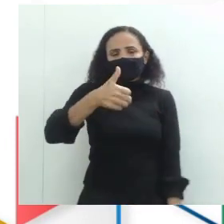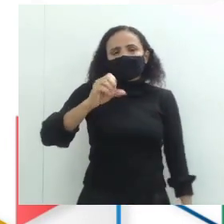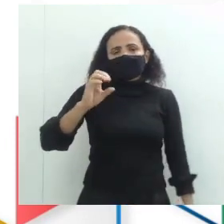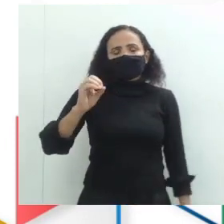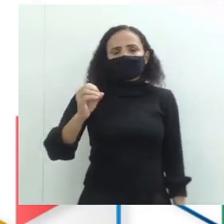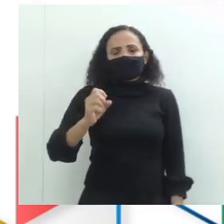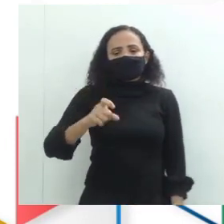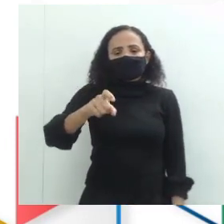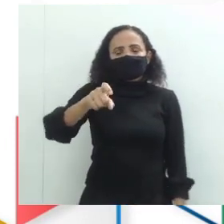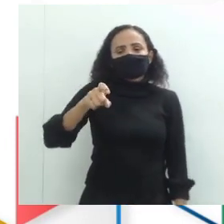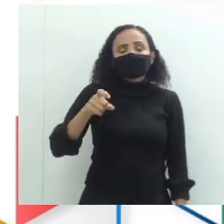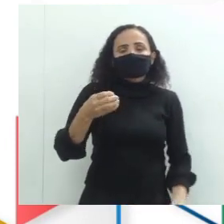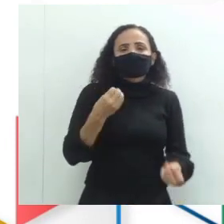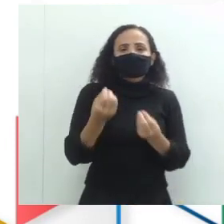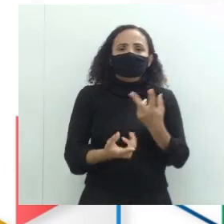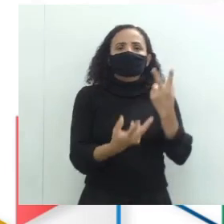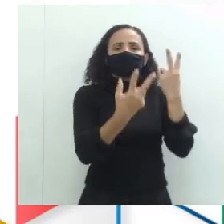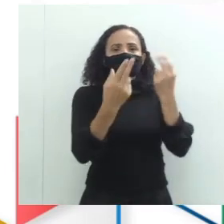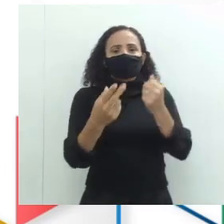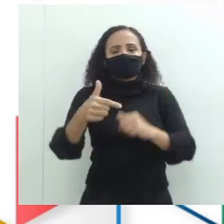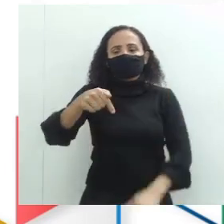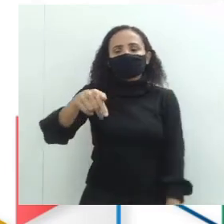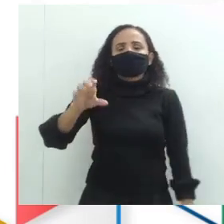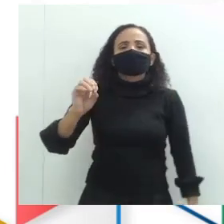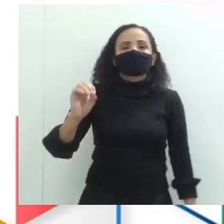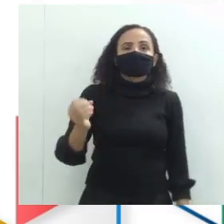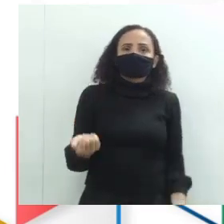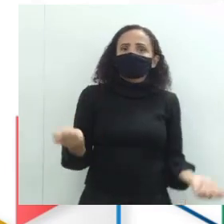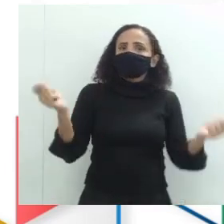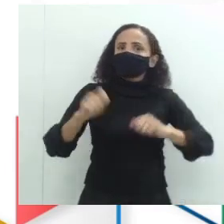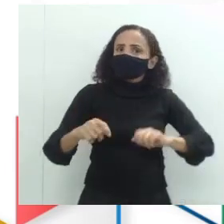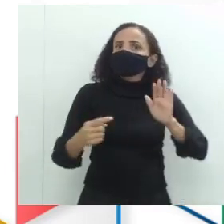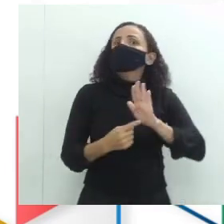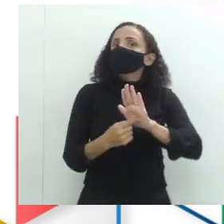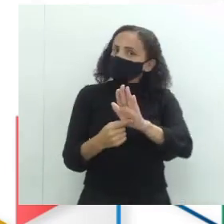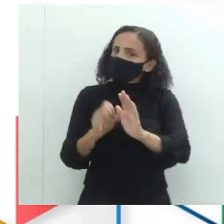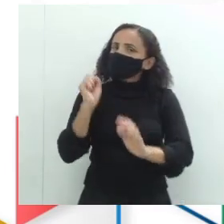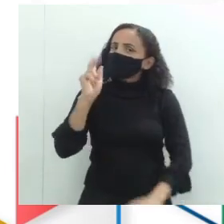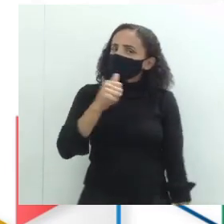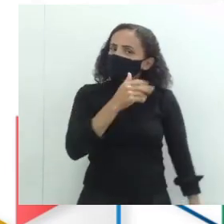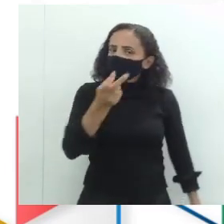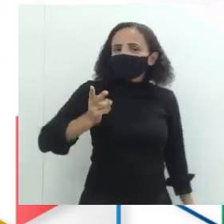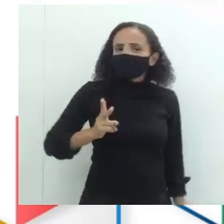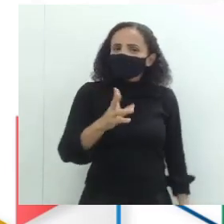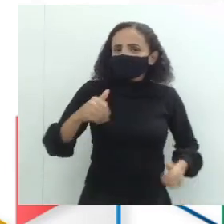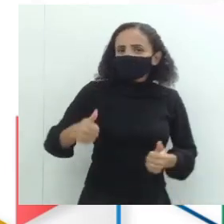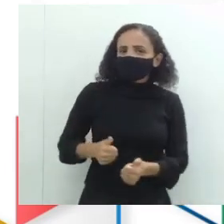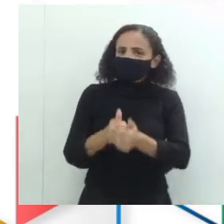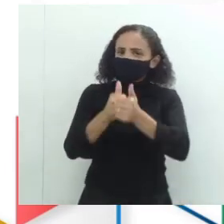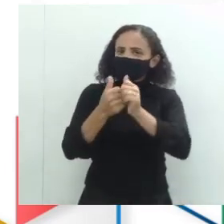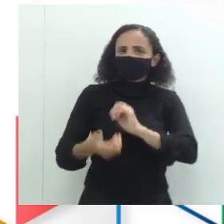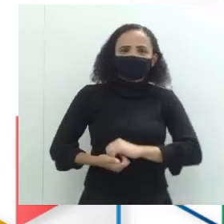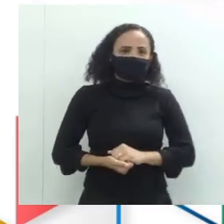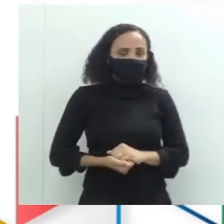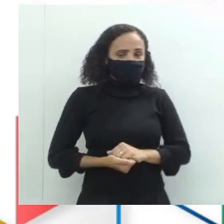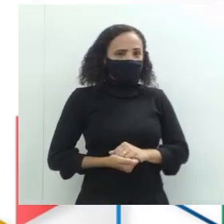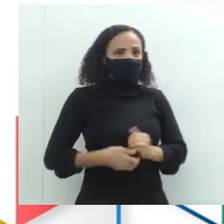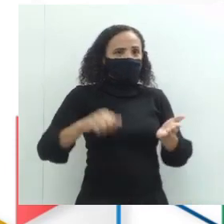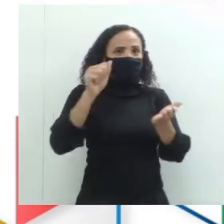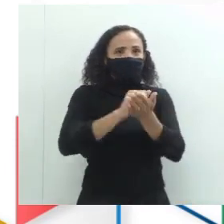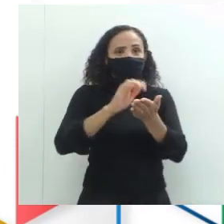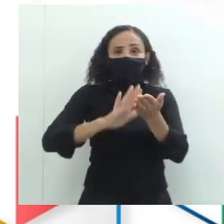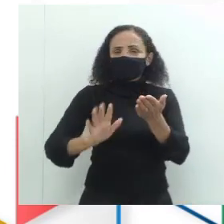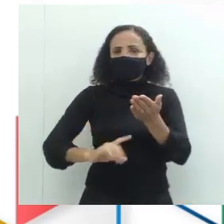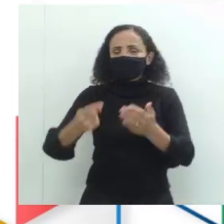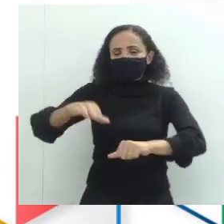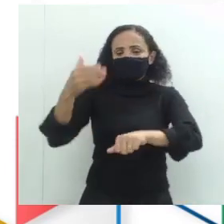ou x mais 100 é igual a 700. Eu posso representar assim, ok? Segue comigo, ó. A atividade agora para a